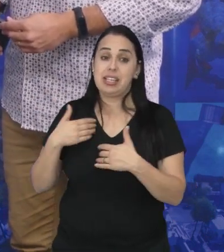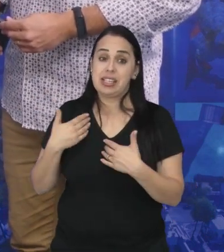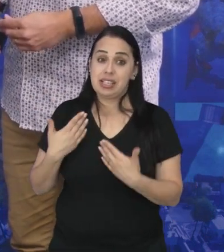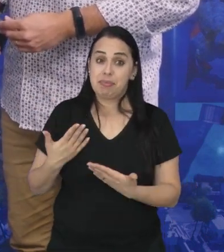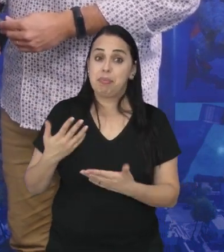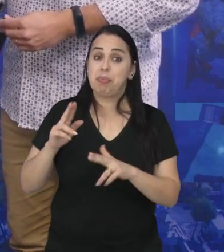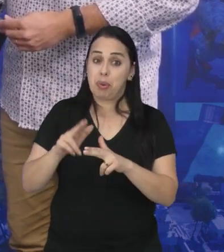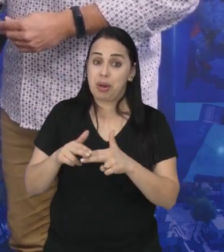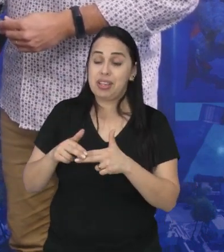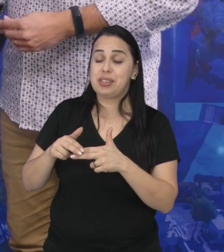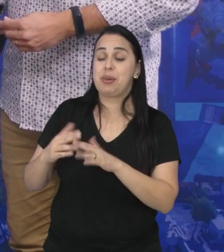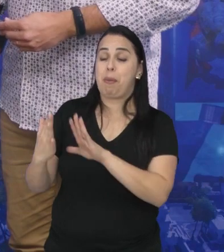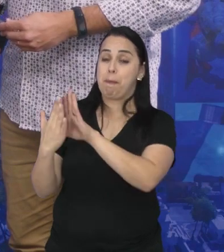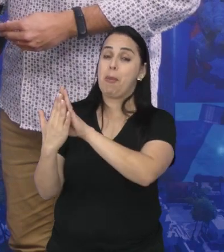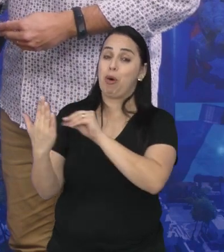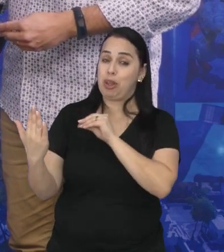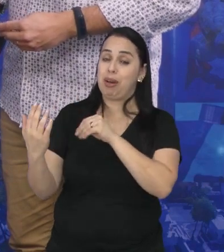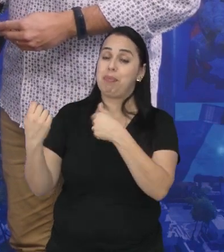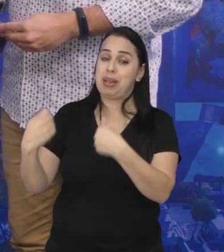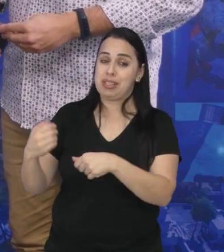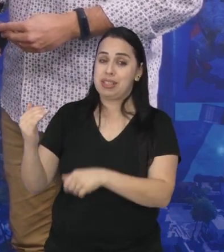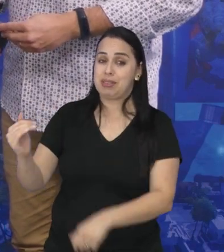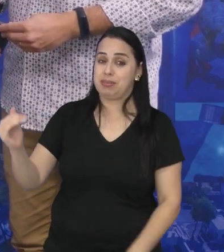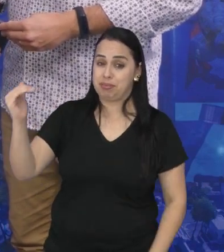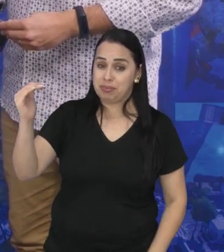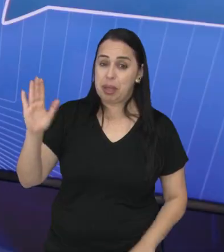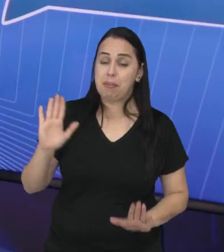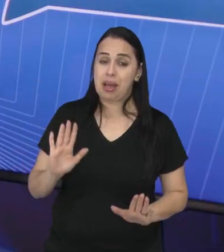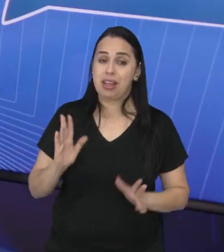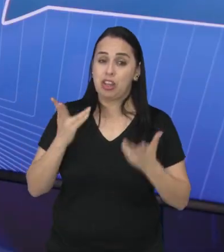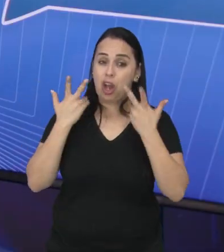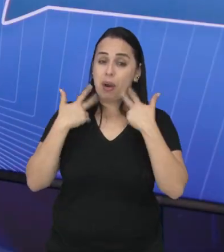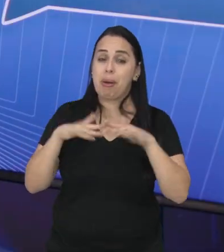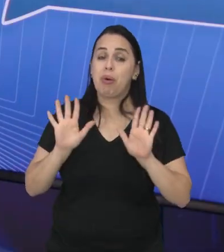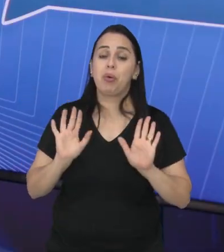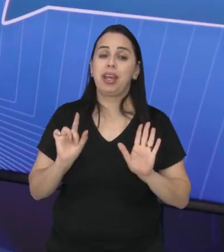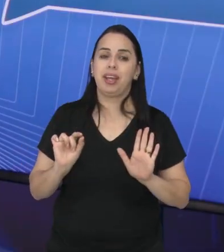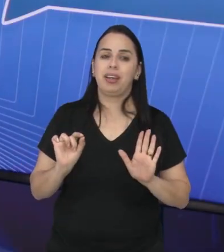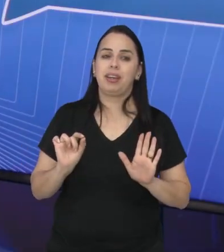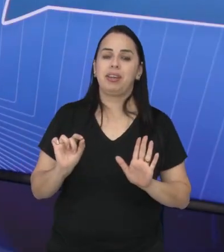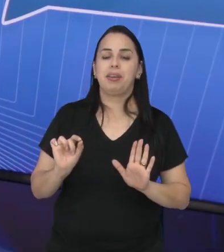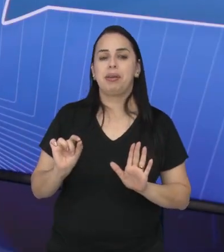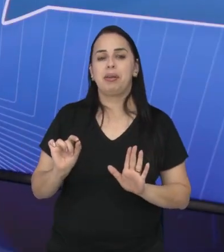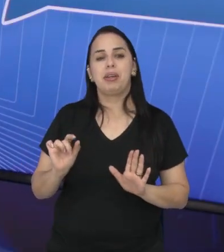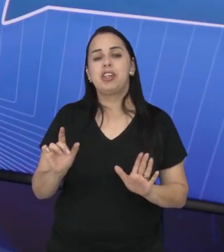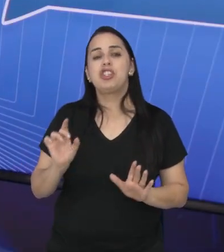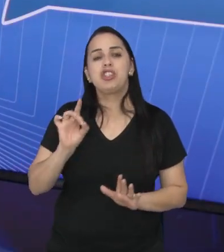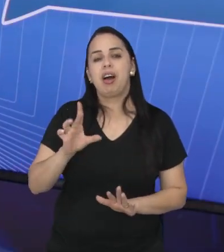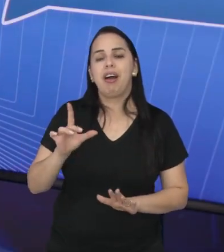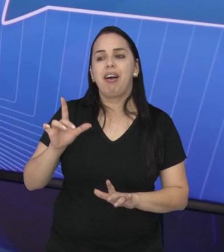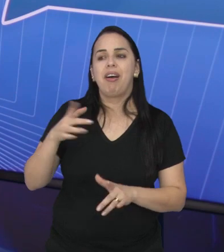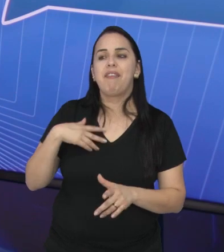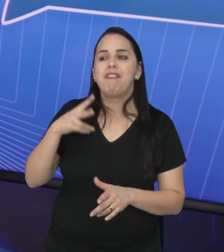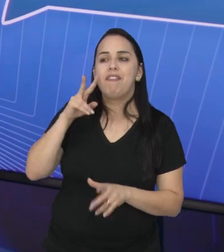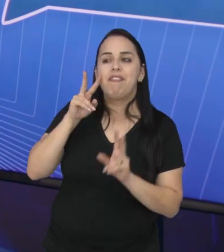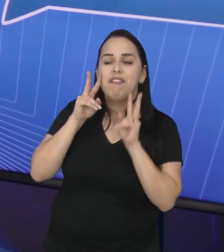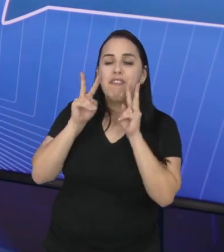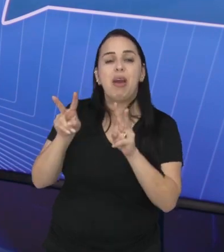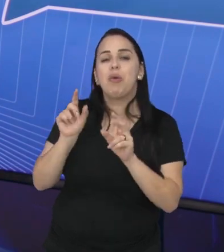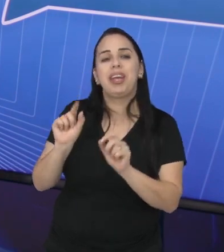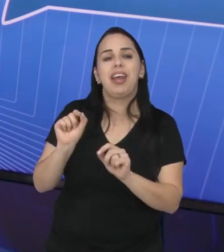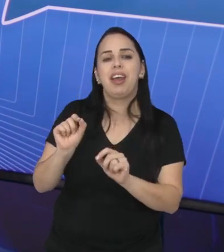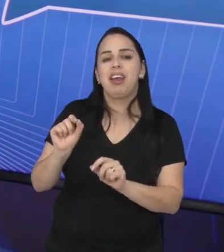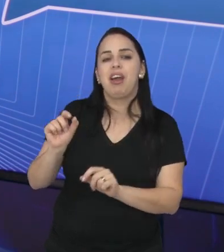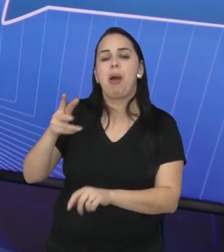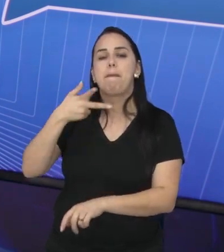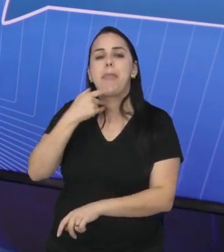né? Então, ser leitor é um comportamento do adulto. Mas, normalmente, o que elas observam? TV. Então, aquele pai